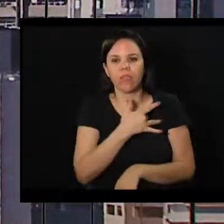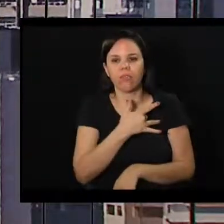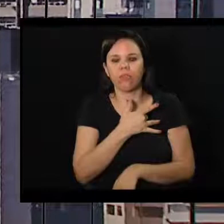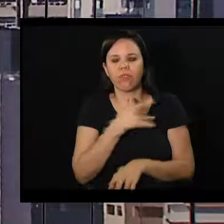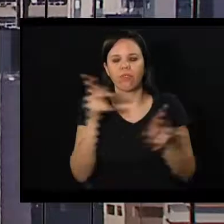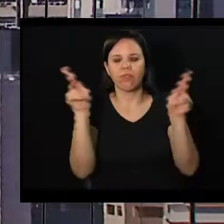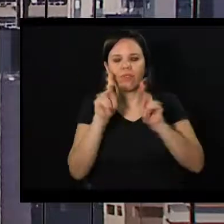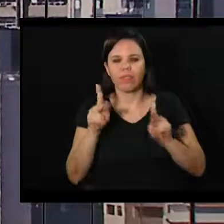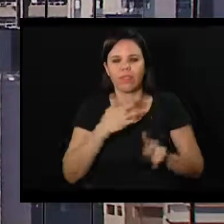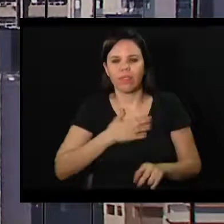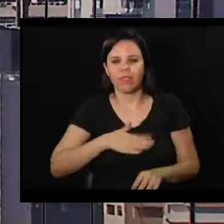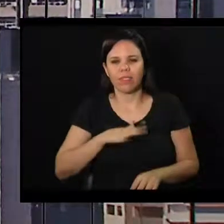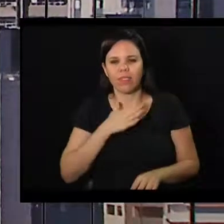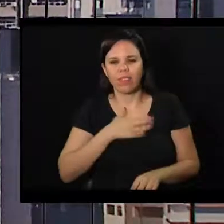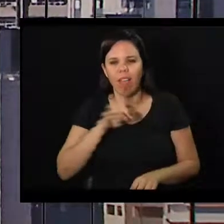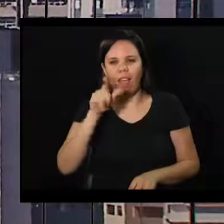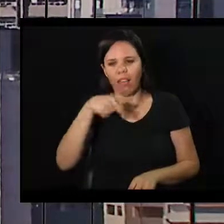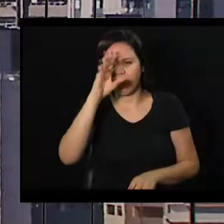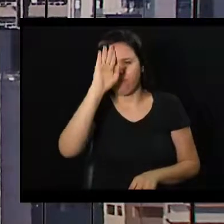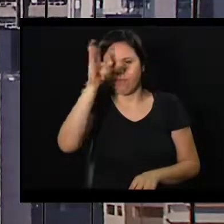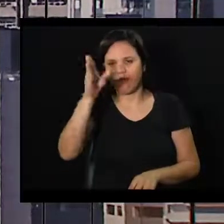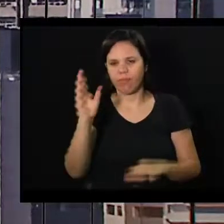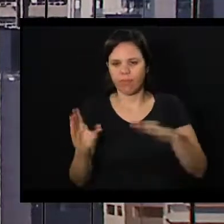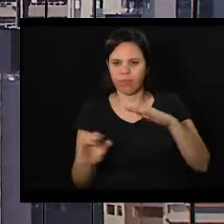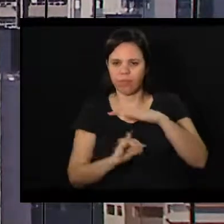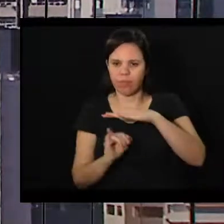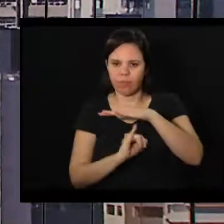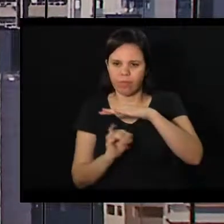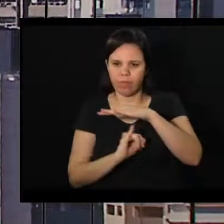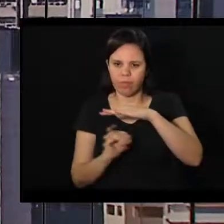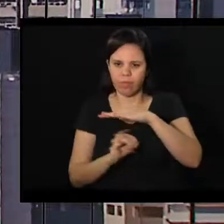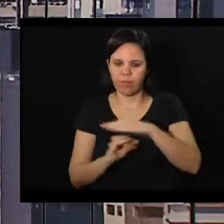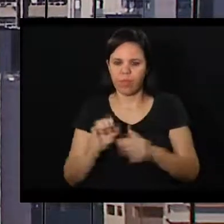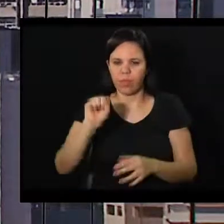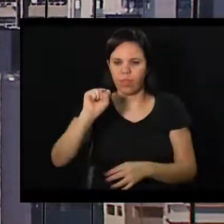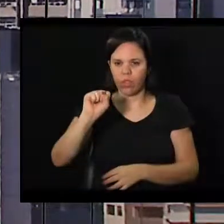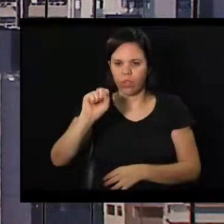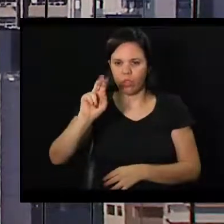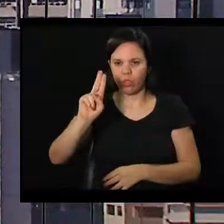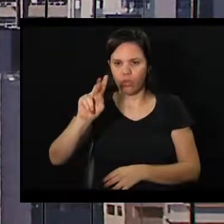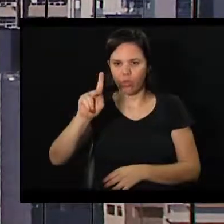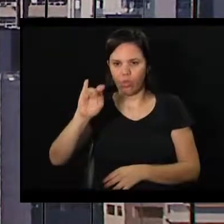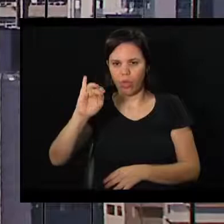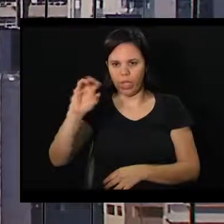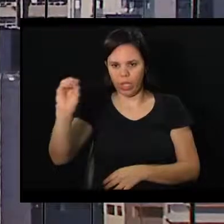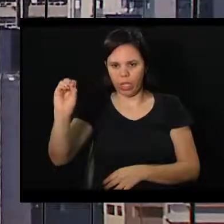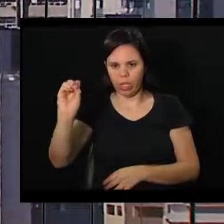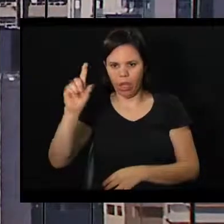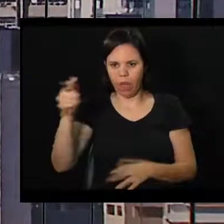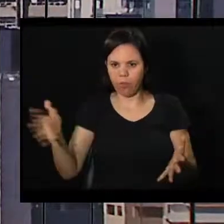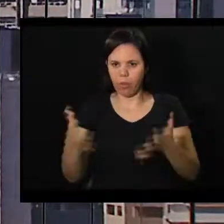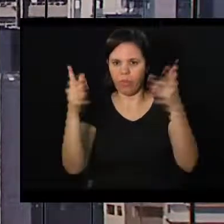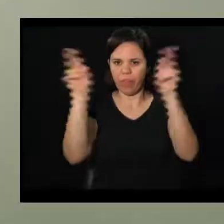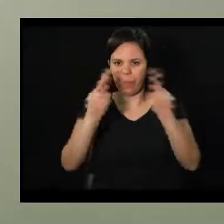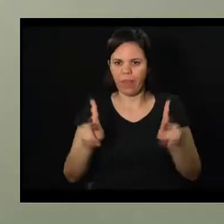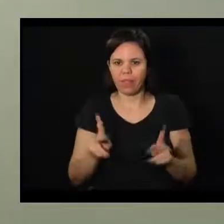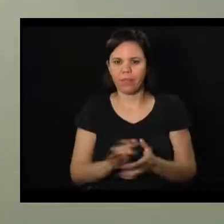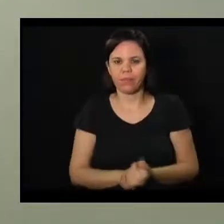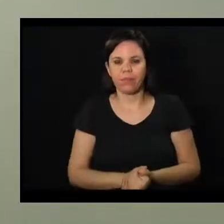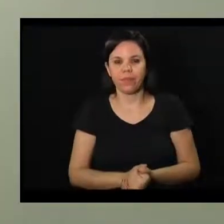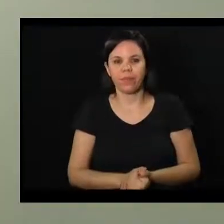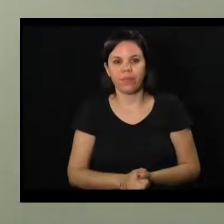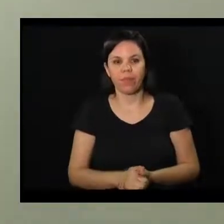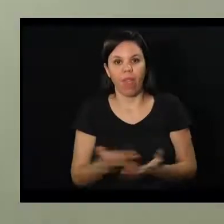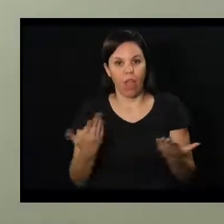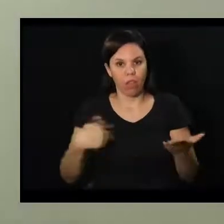são prioridades. A instituição Sukio Mahikari ajuda a promover a bandeira da paz. Olha só, a